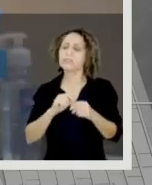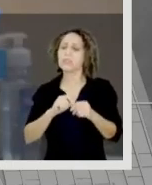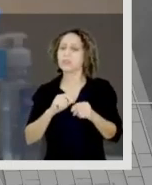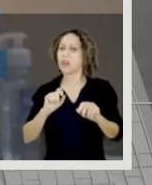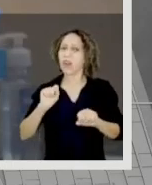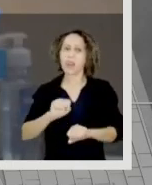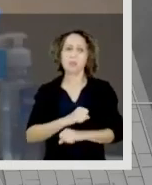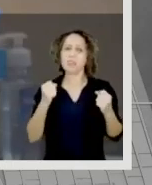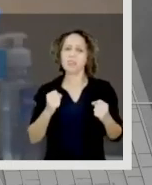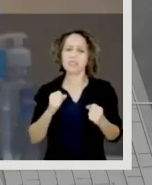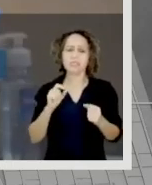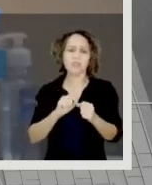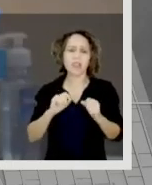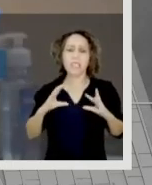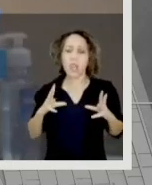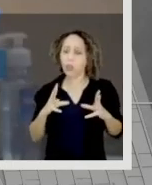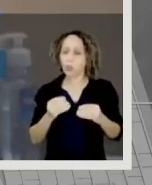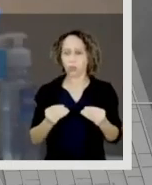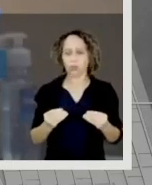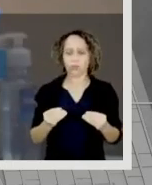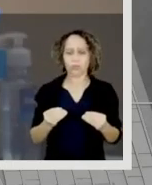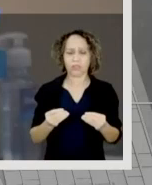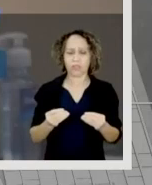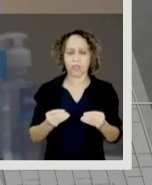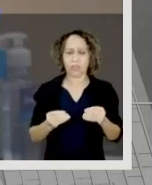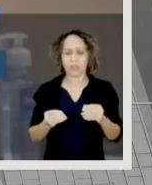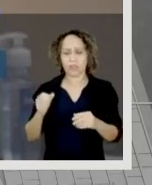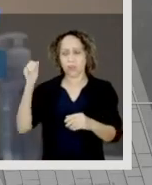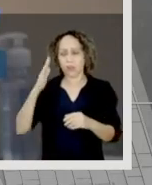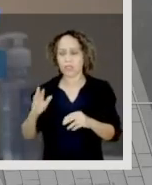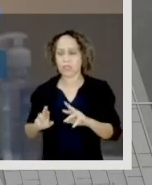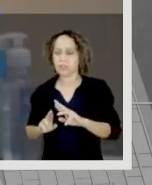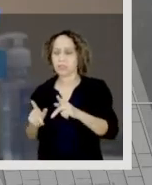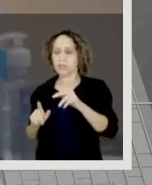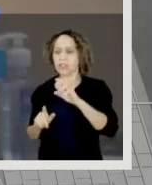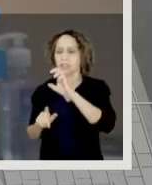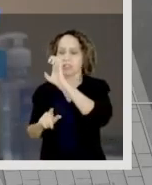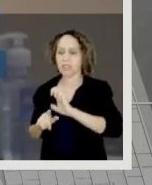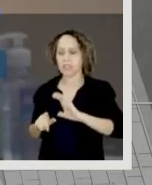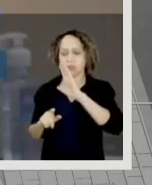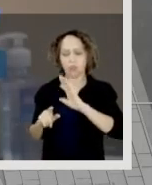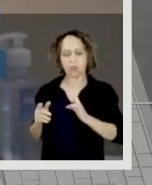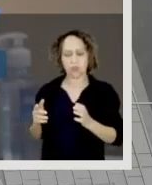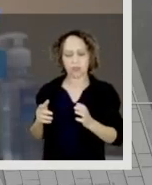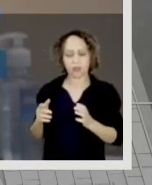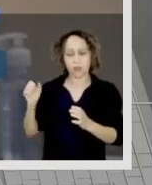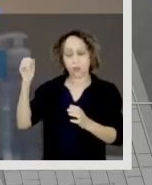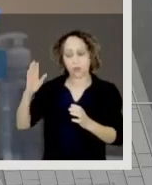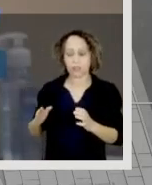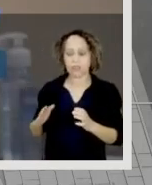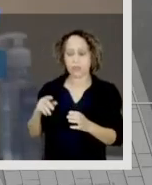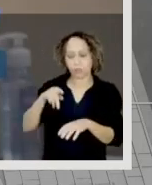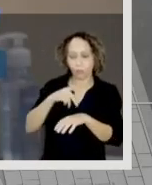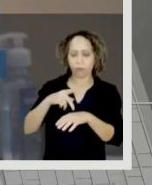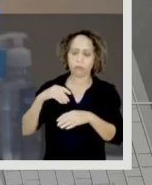E continua esse pensamento que compartilho do Paulo Matias, que é da Simone vir a